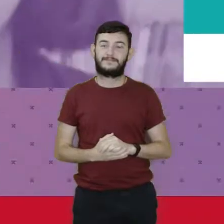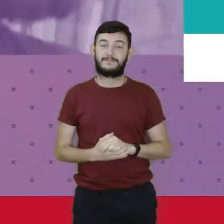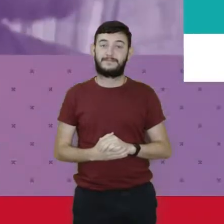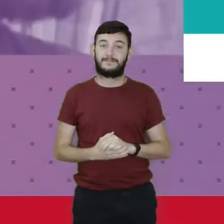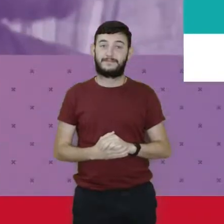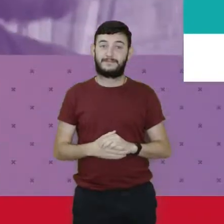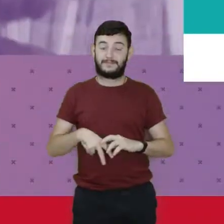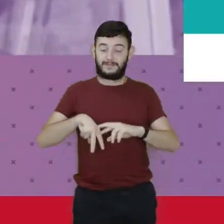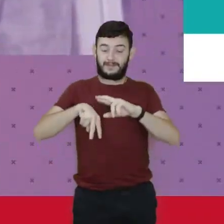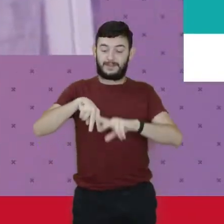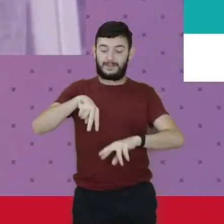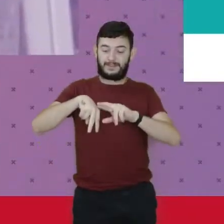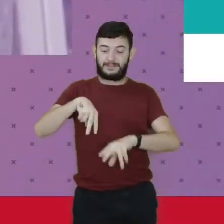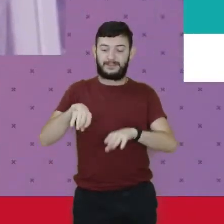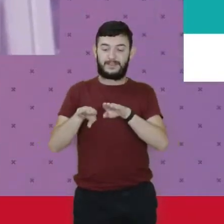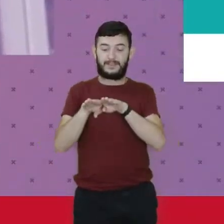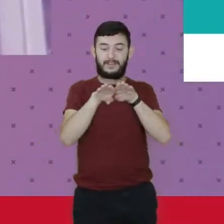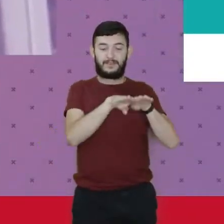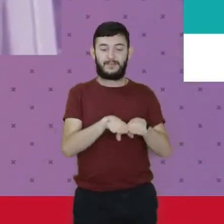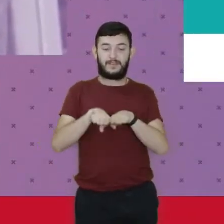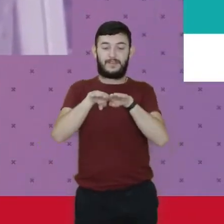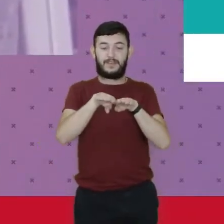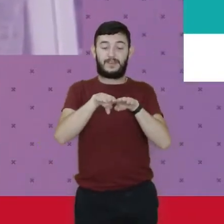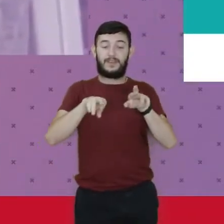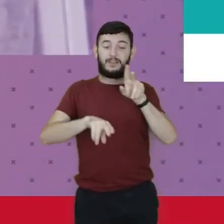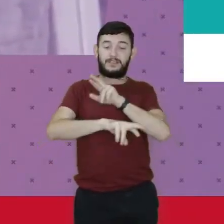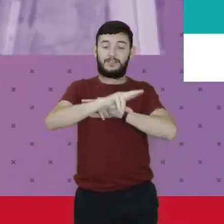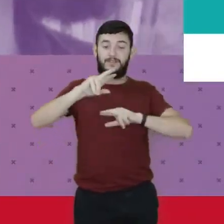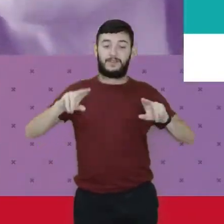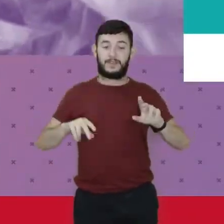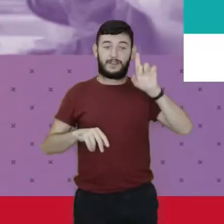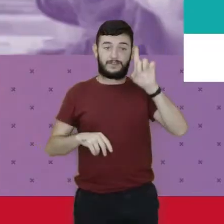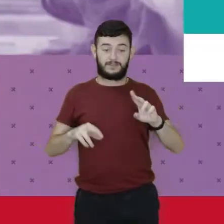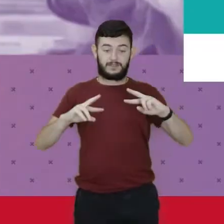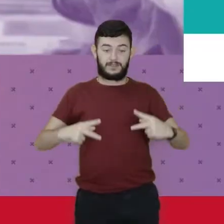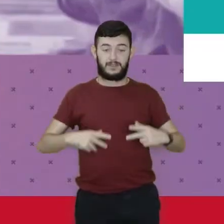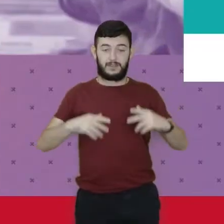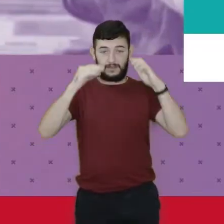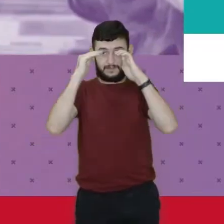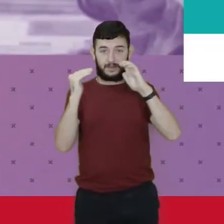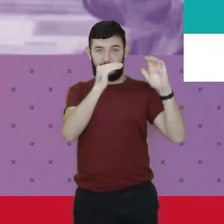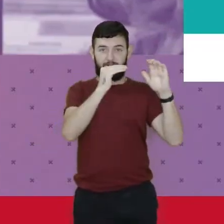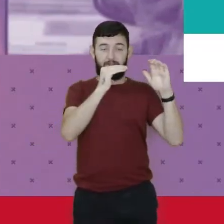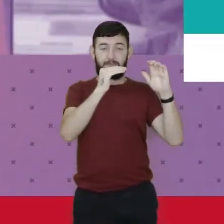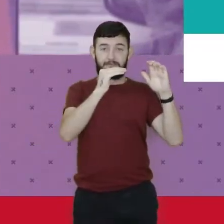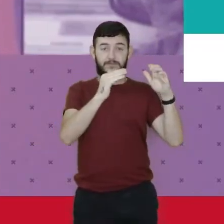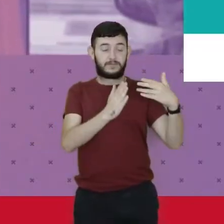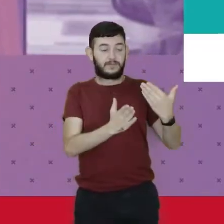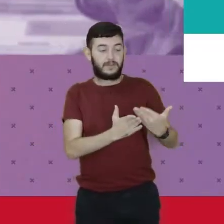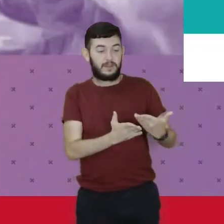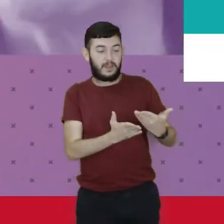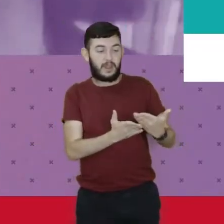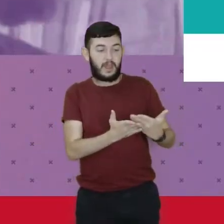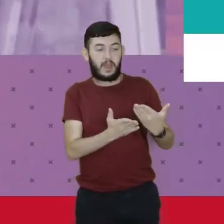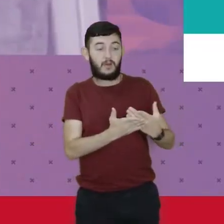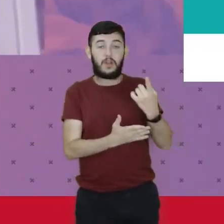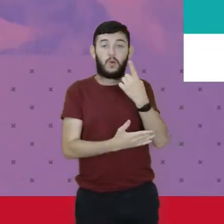Igualdade de gênero e respeito à diversidade e aos direitos humanos é o tema da última aula deste bloco.